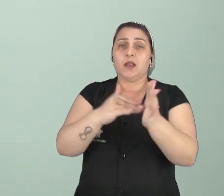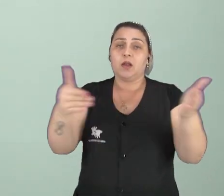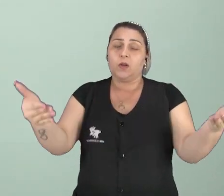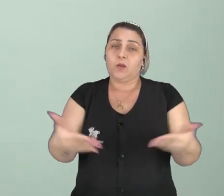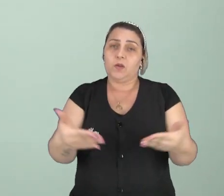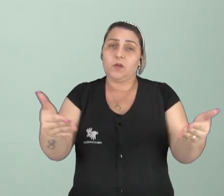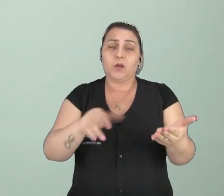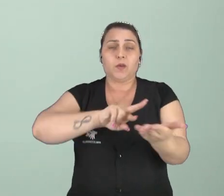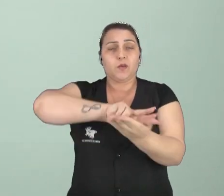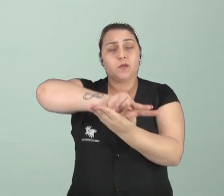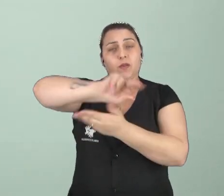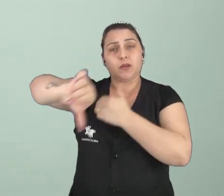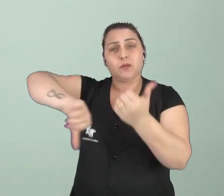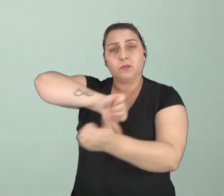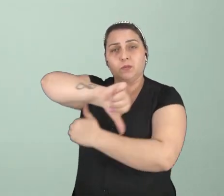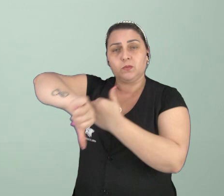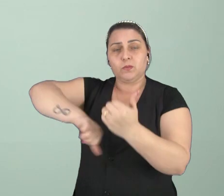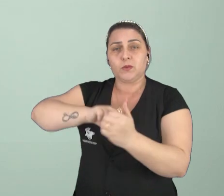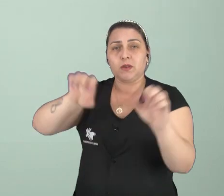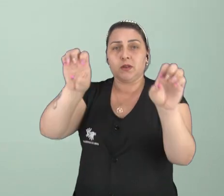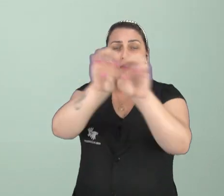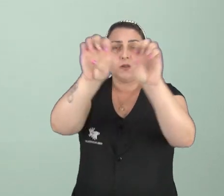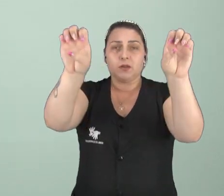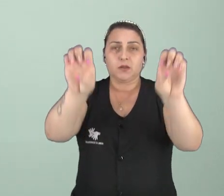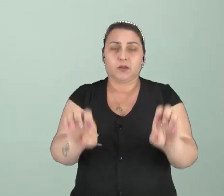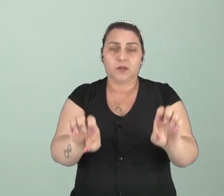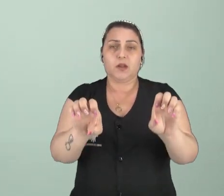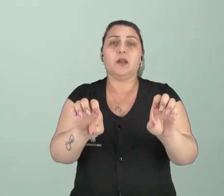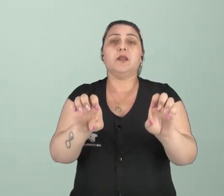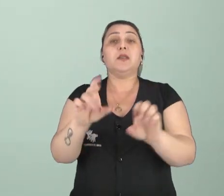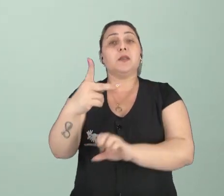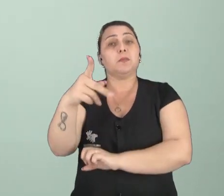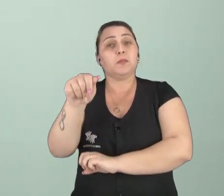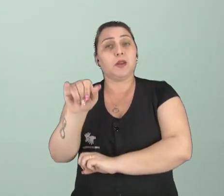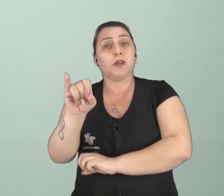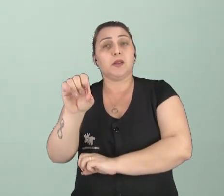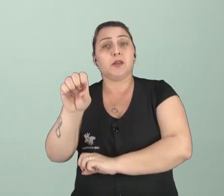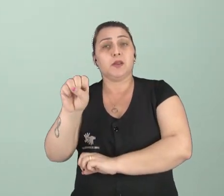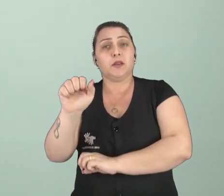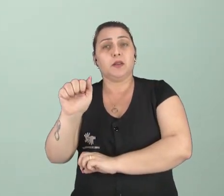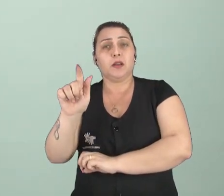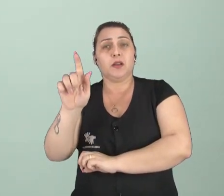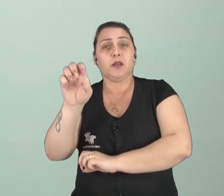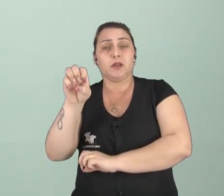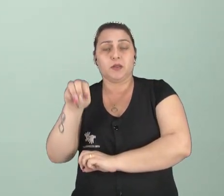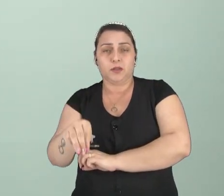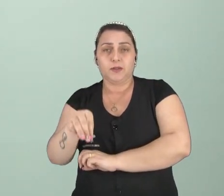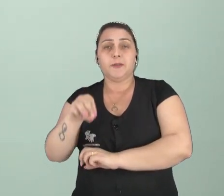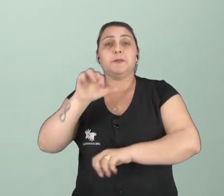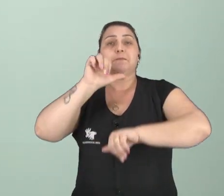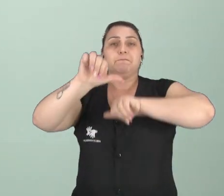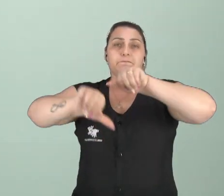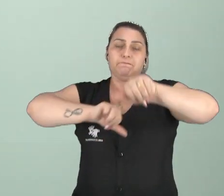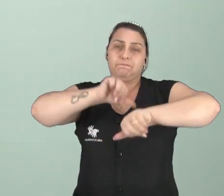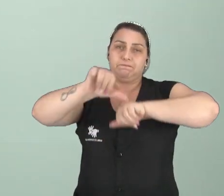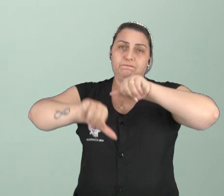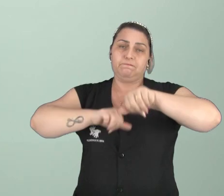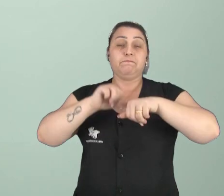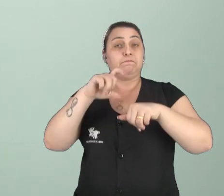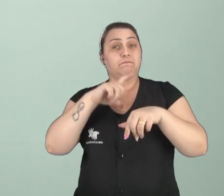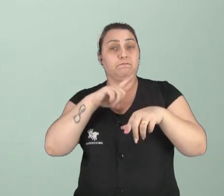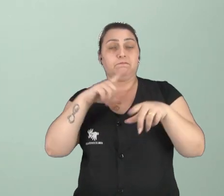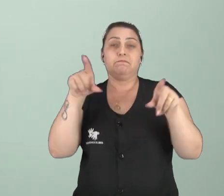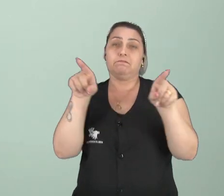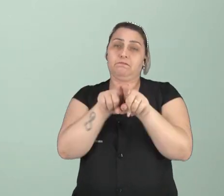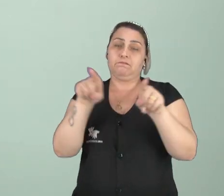hoje, a gente tem diversas mudanças na estrutura das paisagens. Então, essa mudança na paisagem, ela